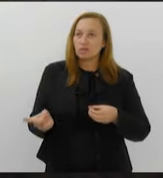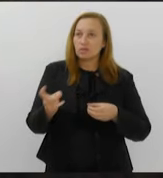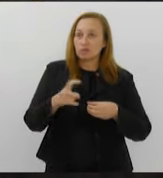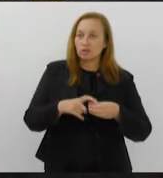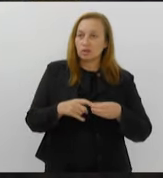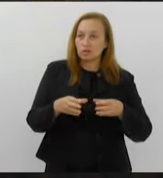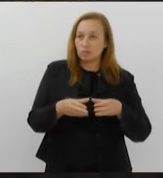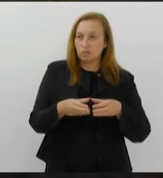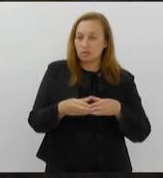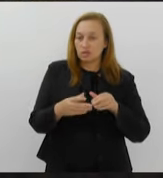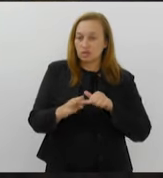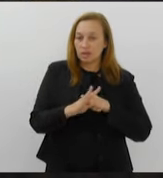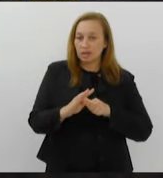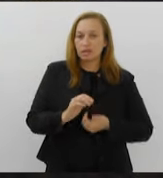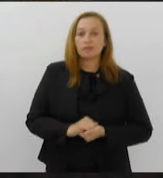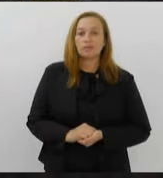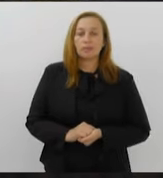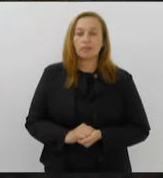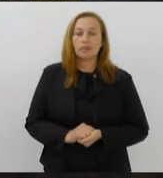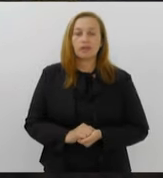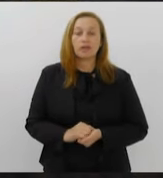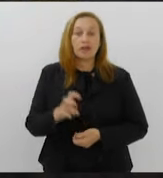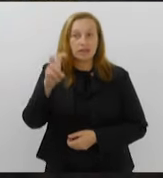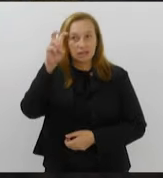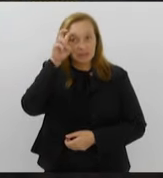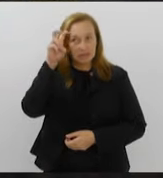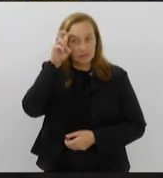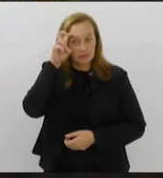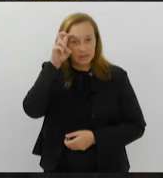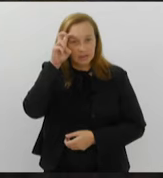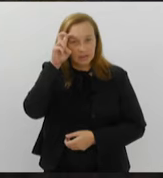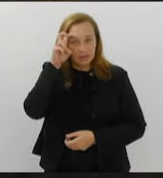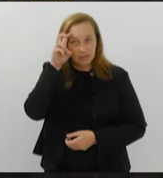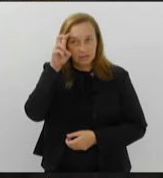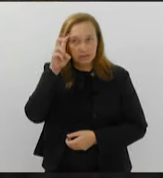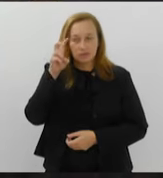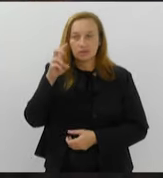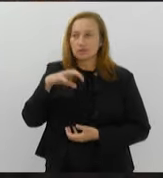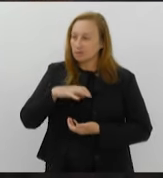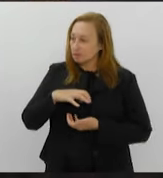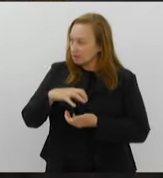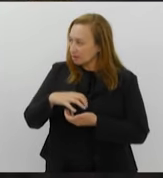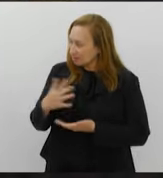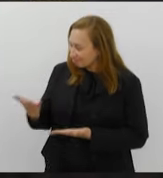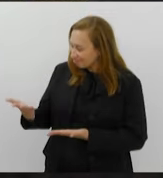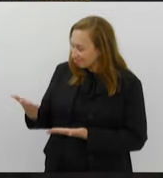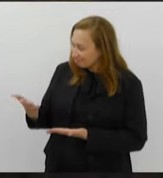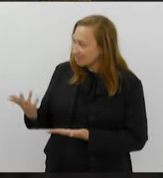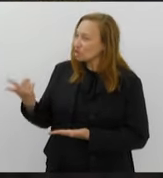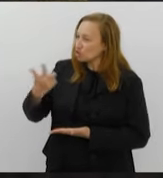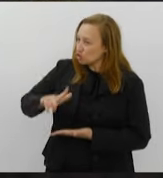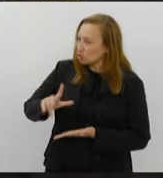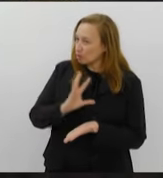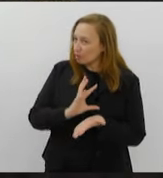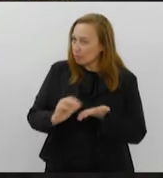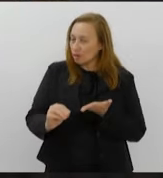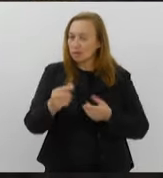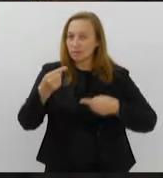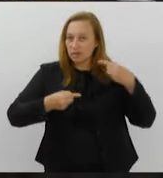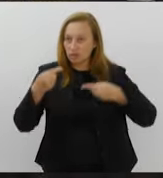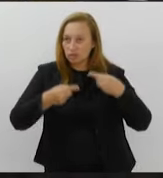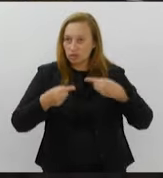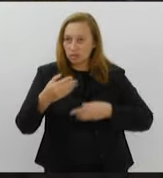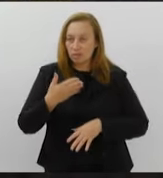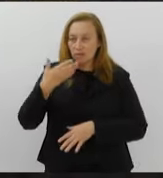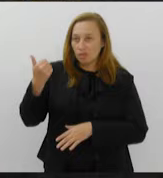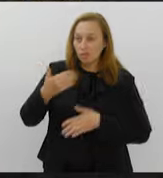e retorna às comissões técnicas. Na quinta-feira, meu decano, a gente traz novamente para ter tempo de discutir amanhã